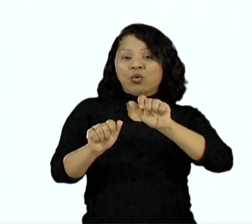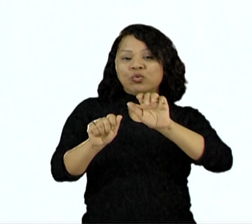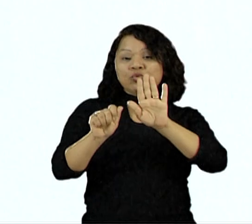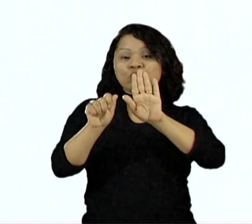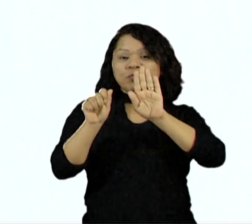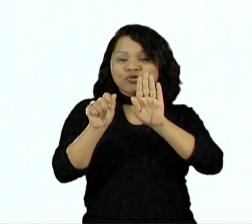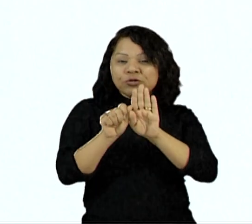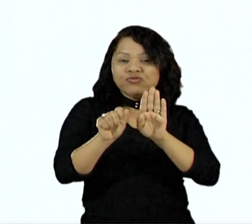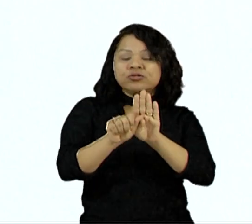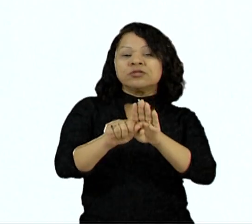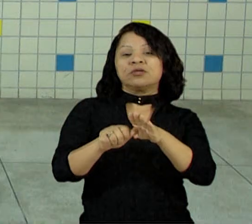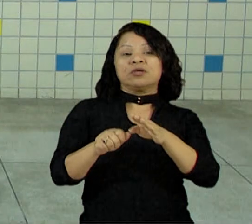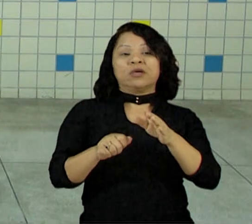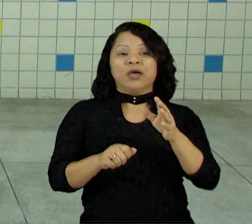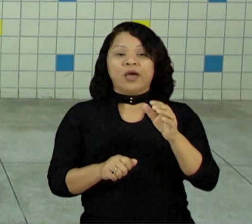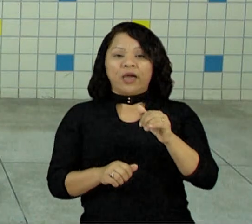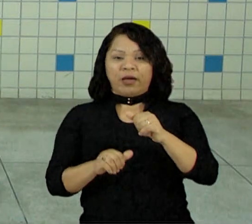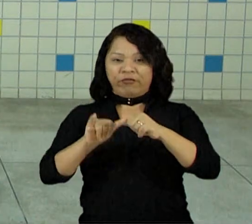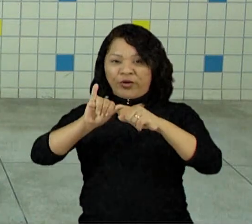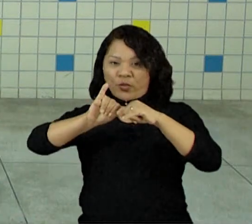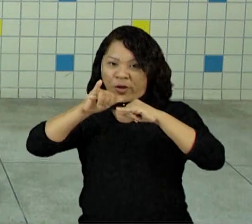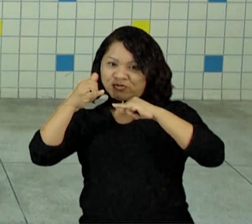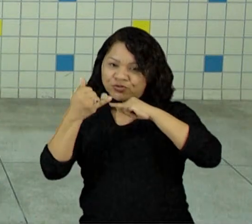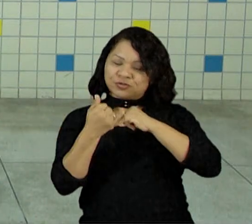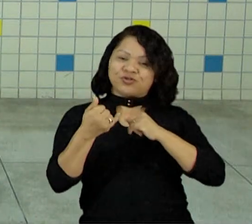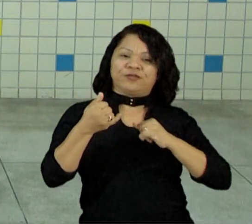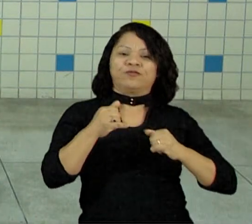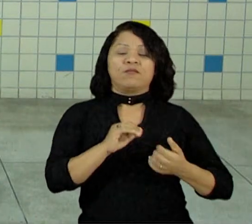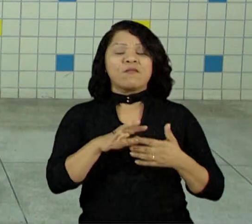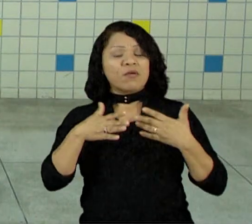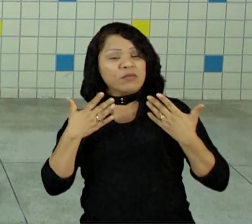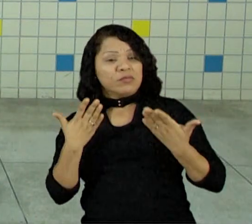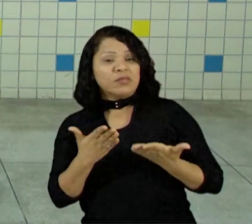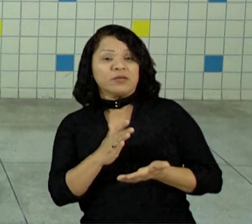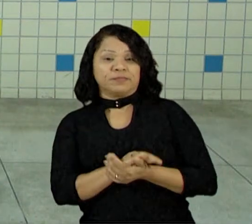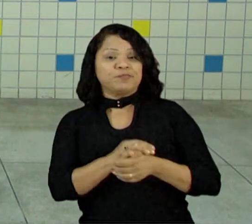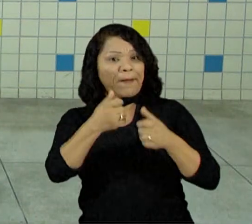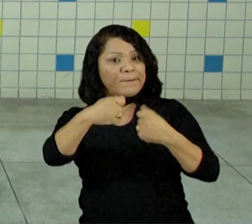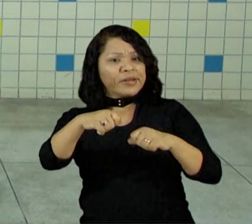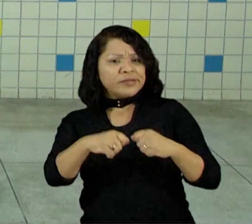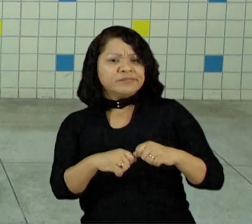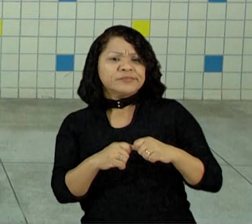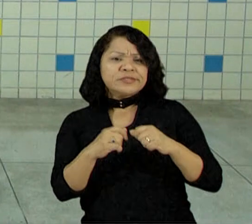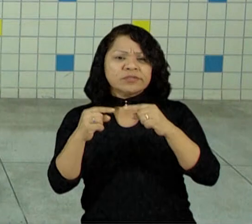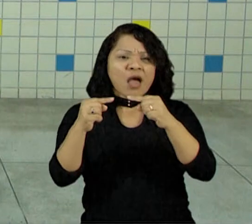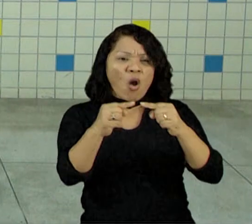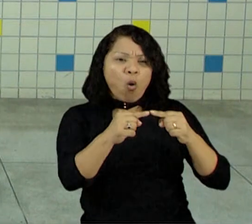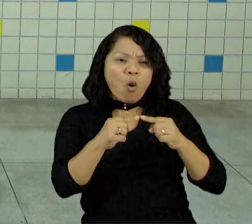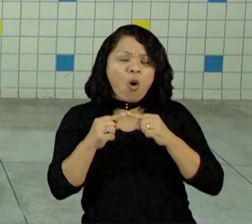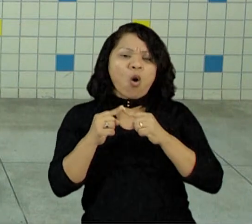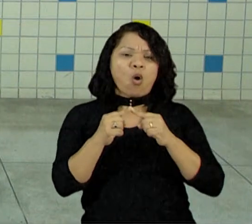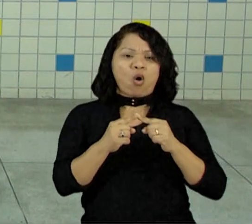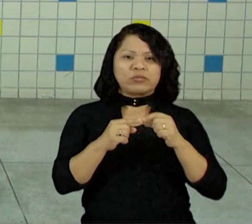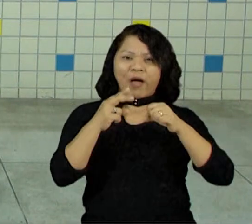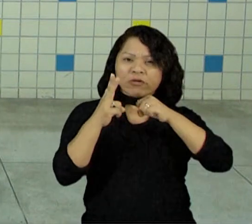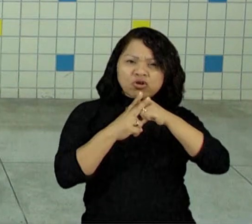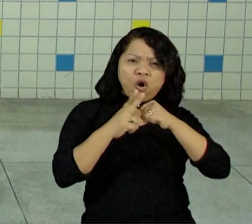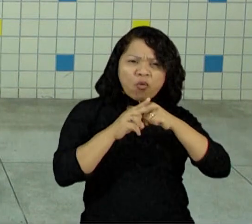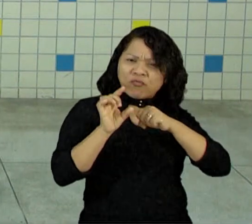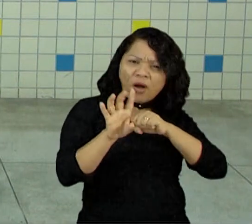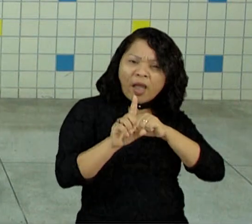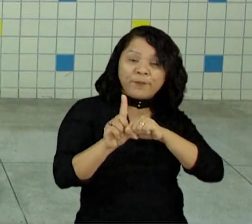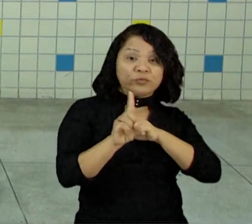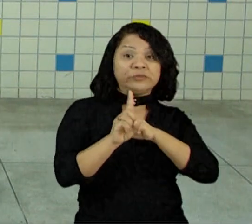adjetivo. Então, a concordância nominal, nós temos aí, ele precisa concordar não só com o verbo, ele precisa